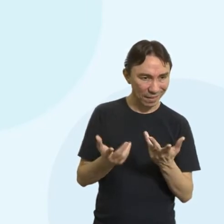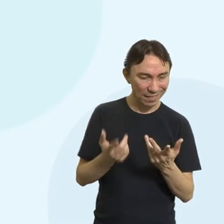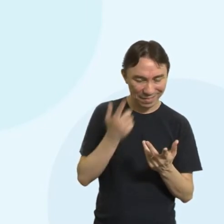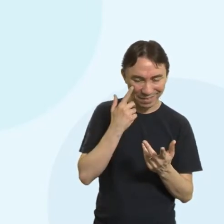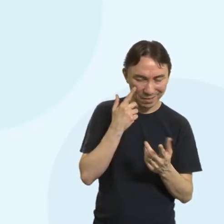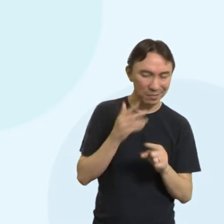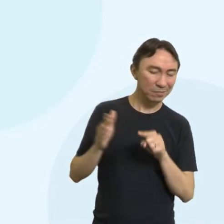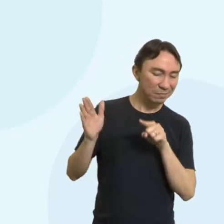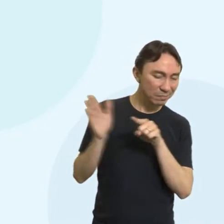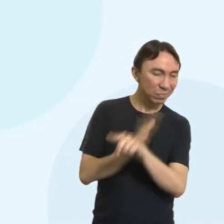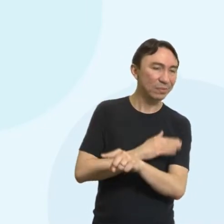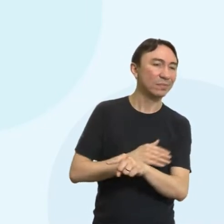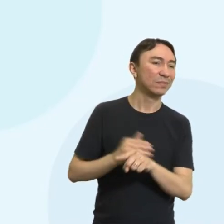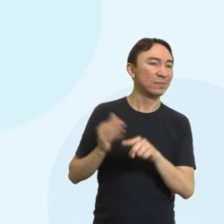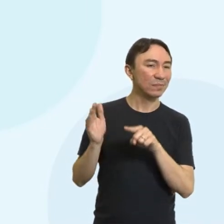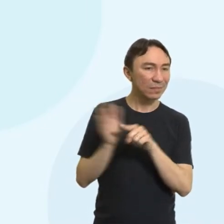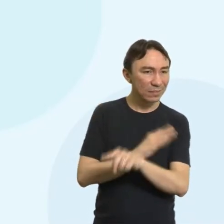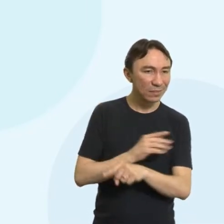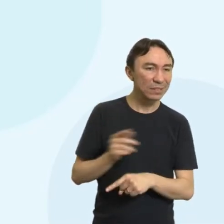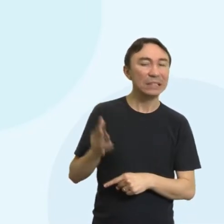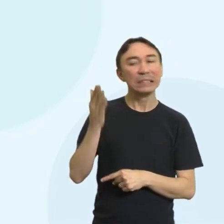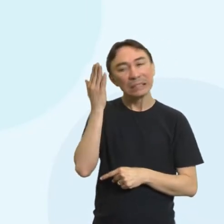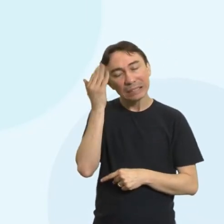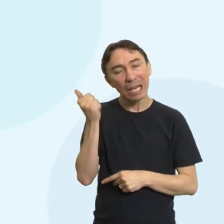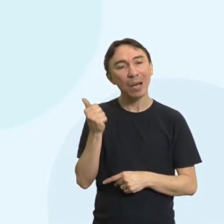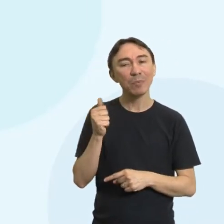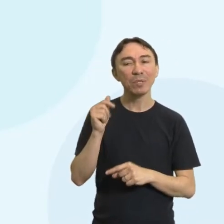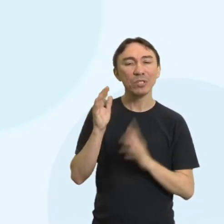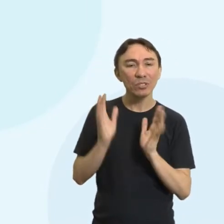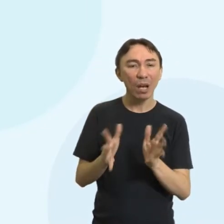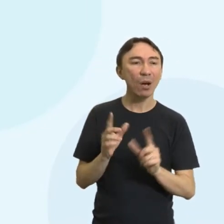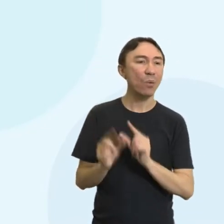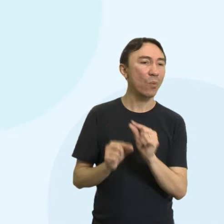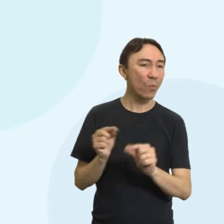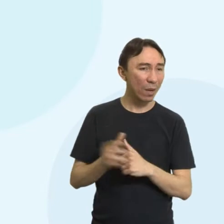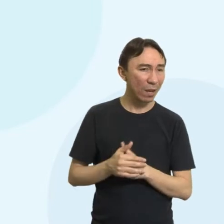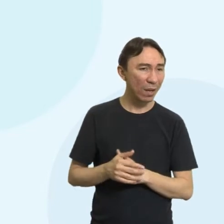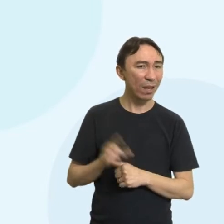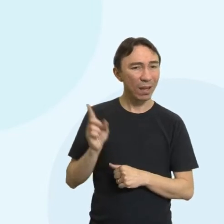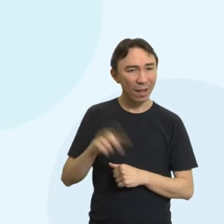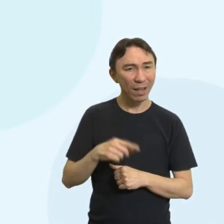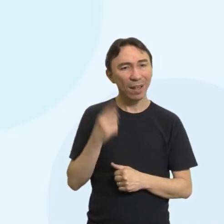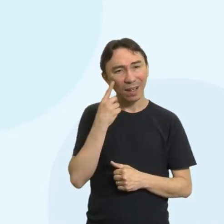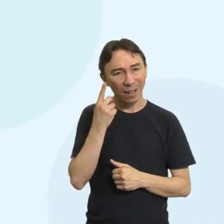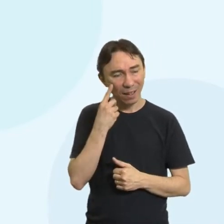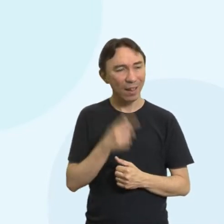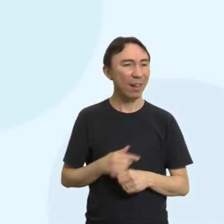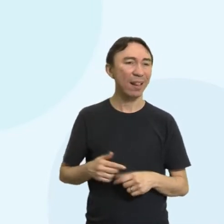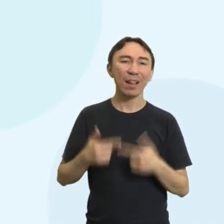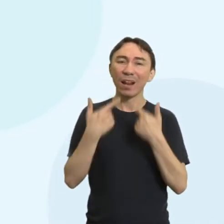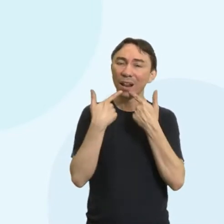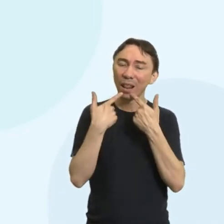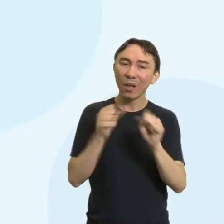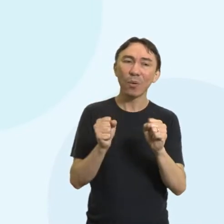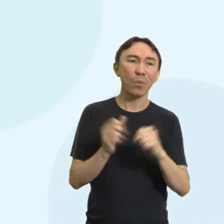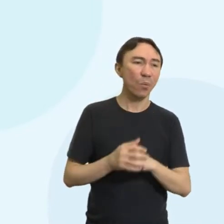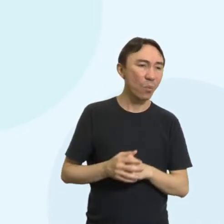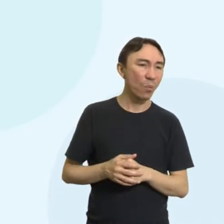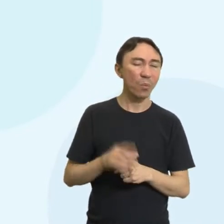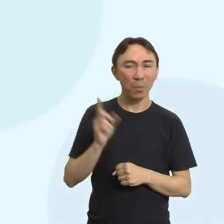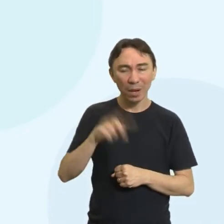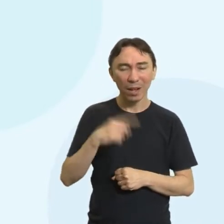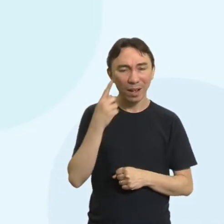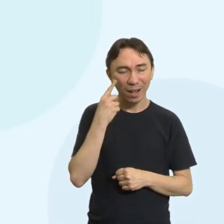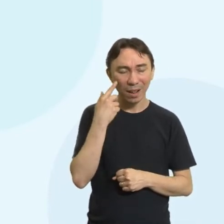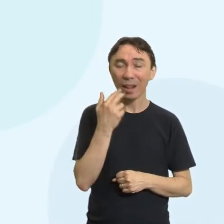Que conhecimentos prévios? De que tipo? Conhecimentos linguísticos, sobre uso, regras, vocabulário do